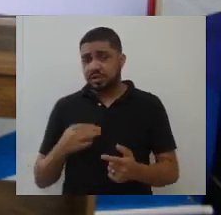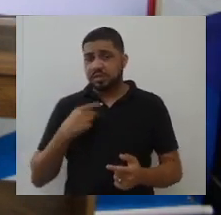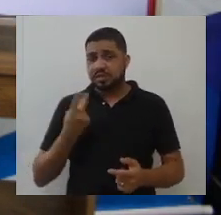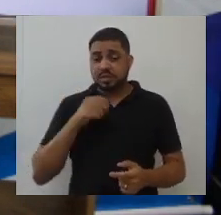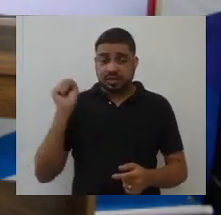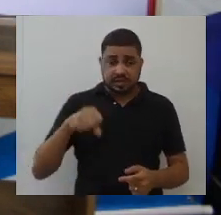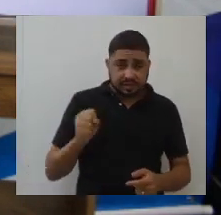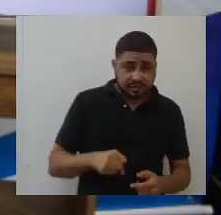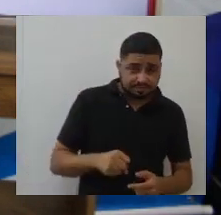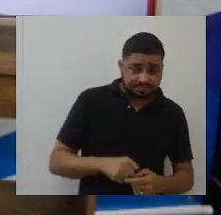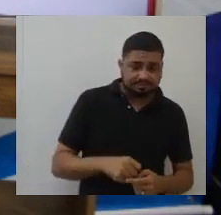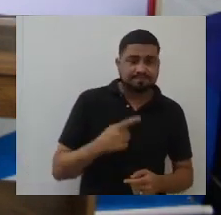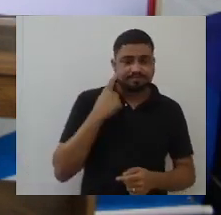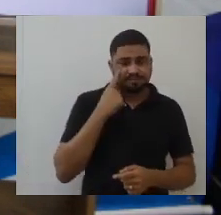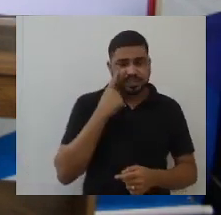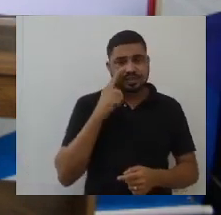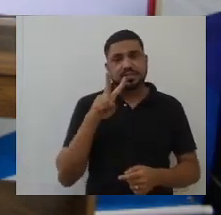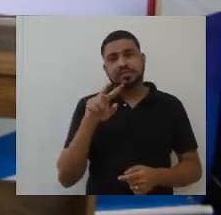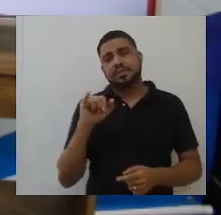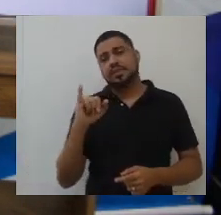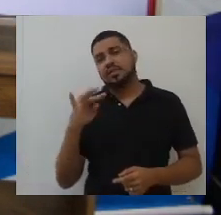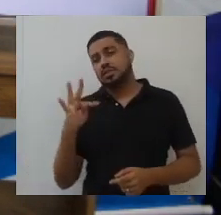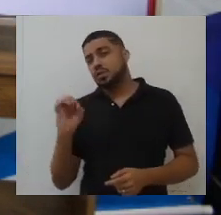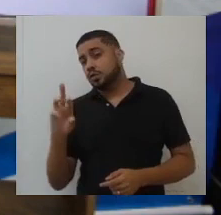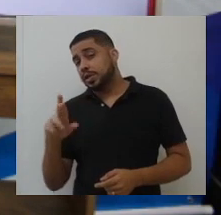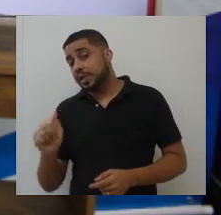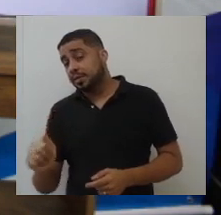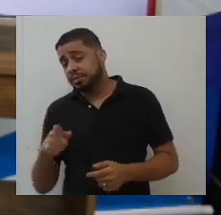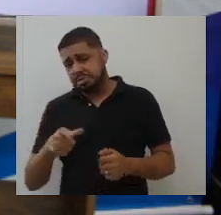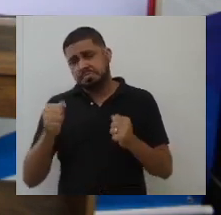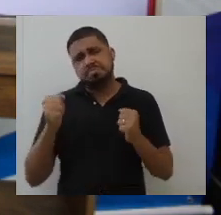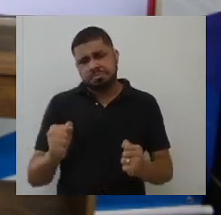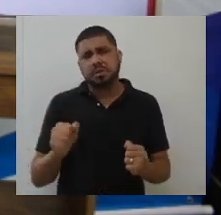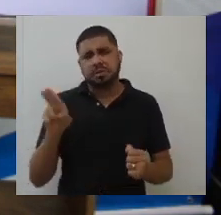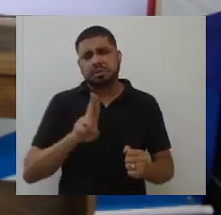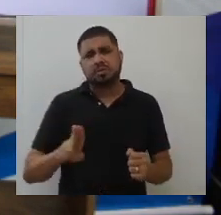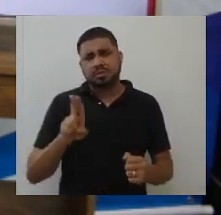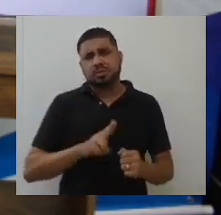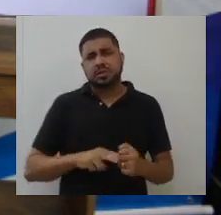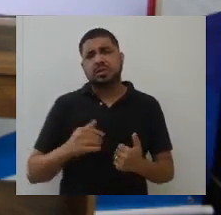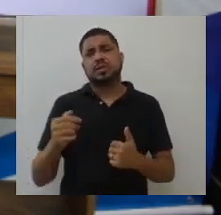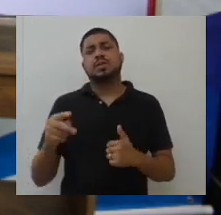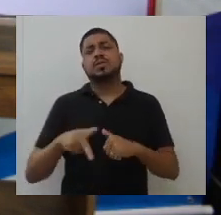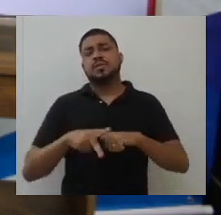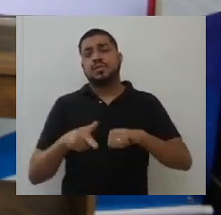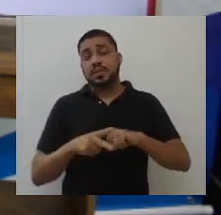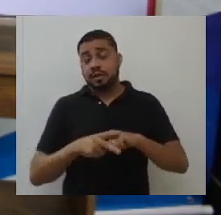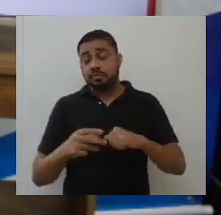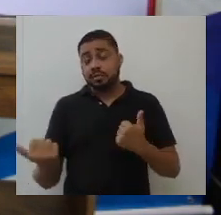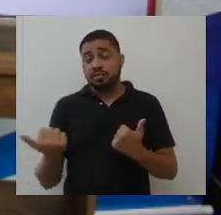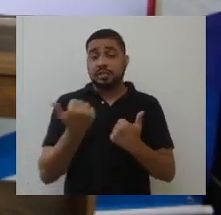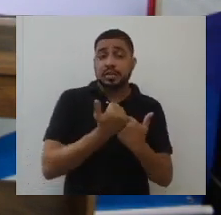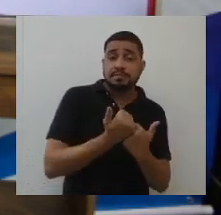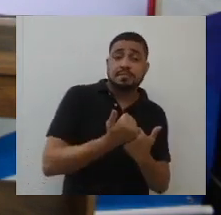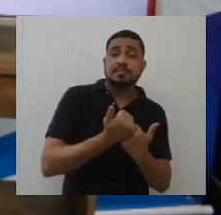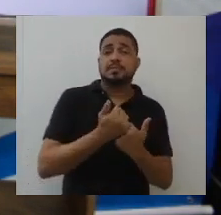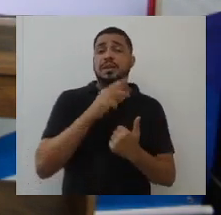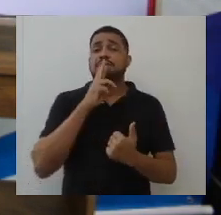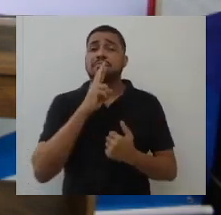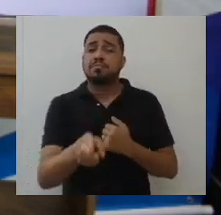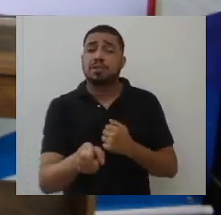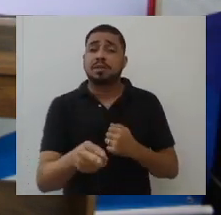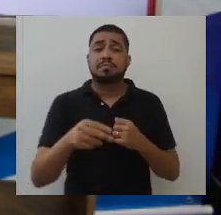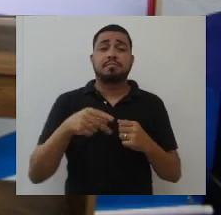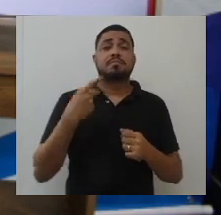Vê só, Vitória e Natália, você pode sim utilizar o verbo auxiliar para responder, mas você precisa